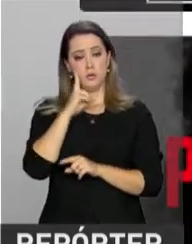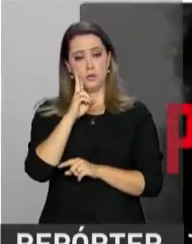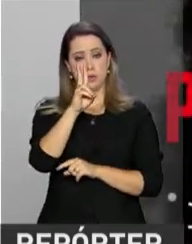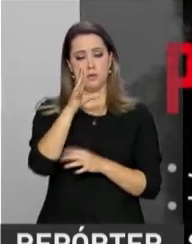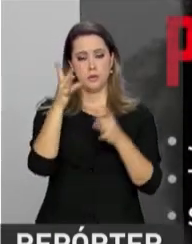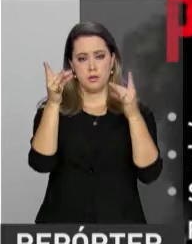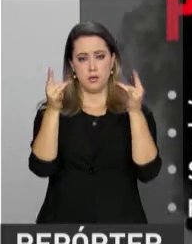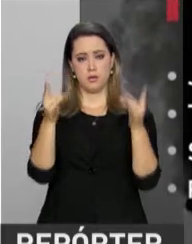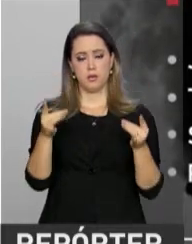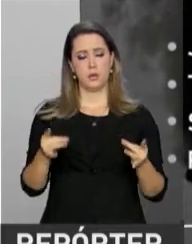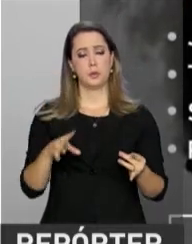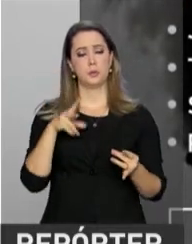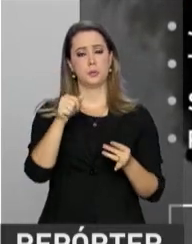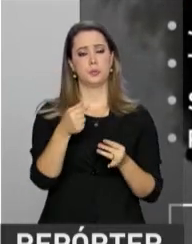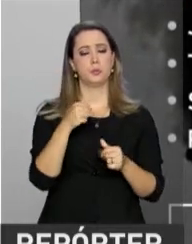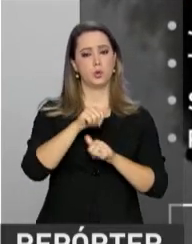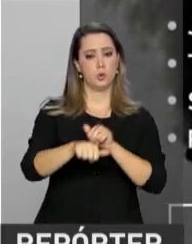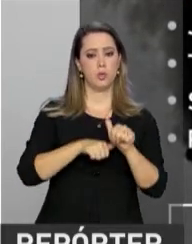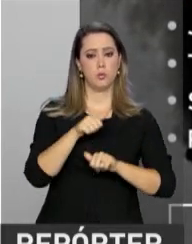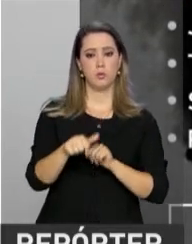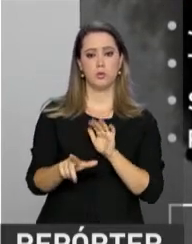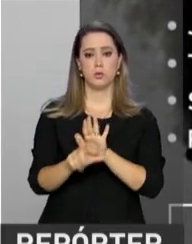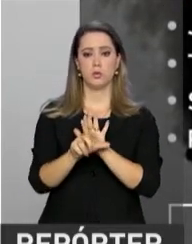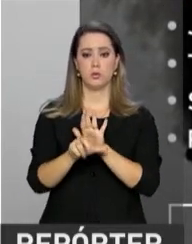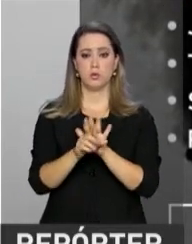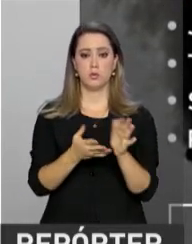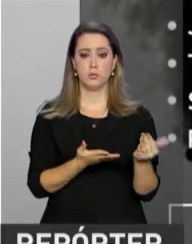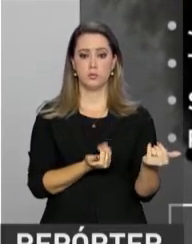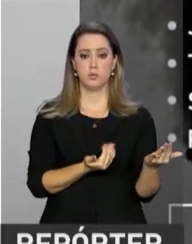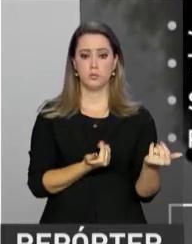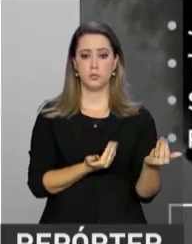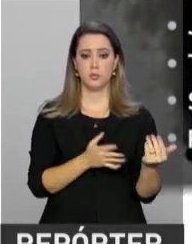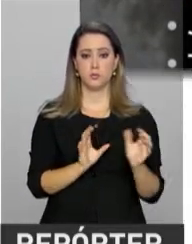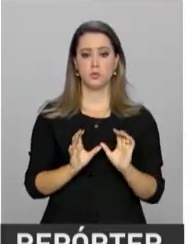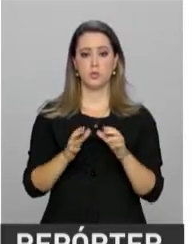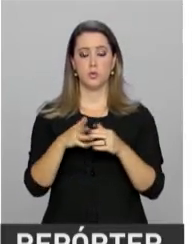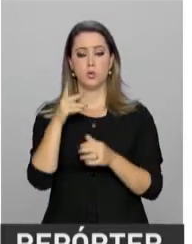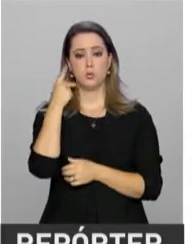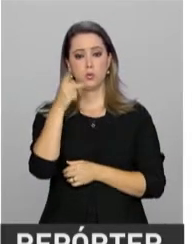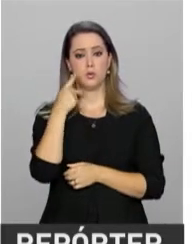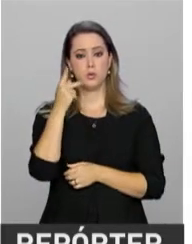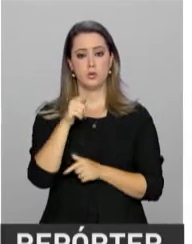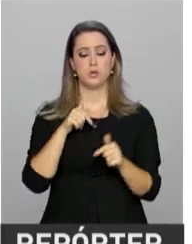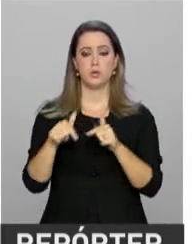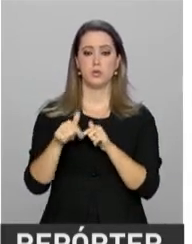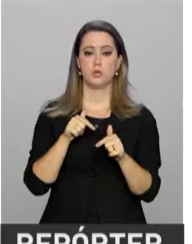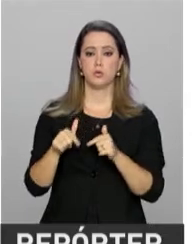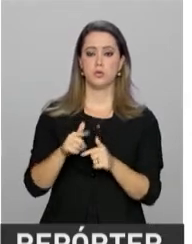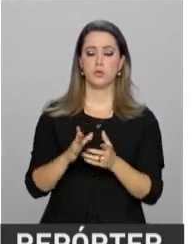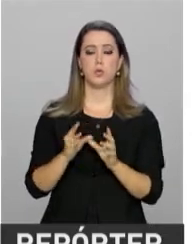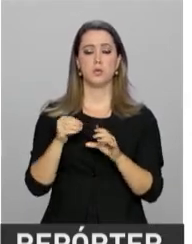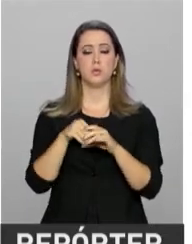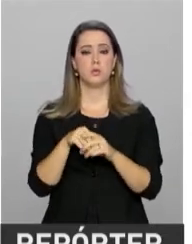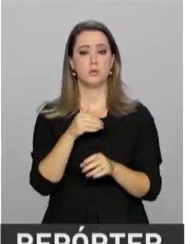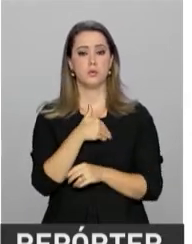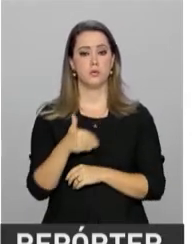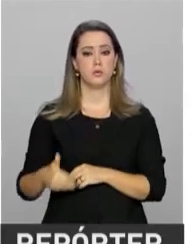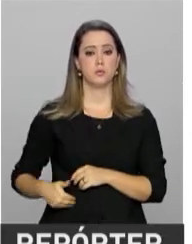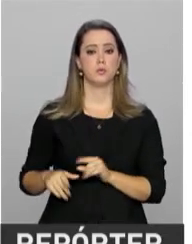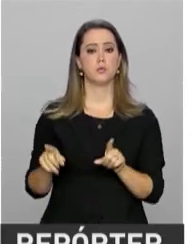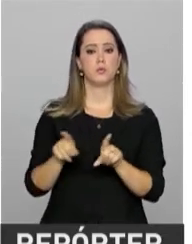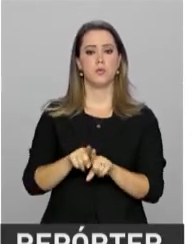a pessoa vai poder ver o que muda com a reforma para os jovens a classe política e os trabalhadores e servidores públicos